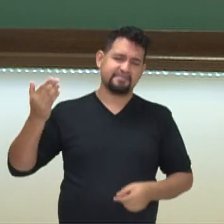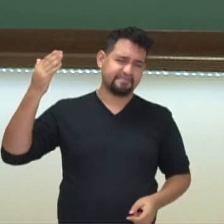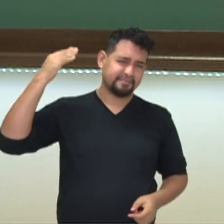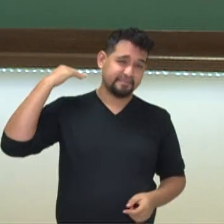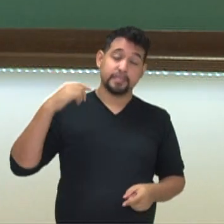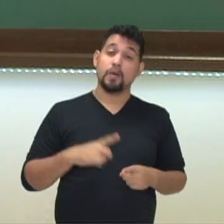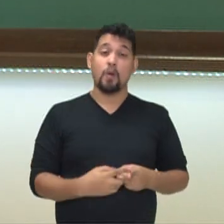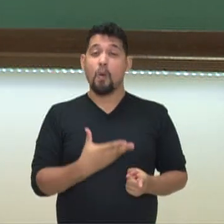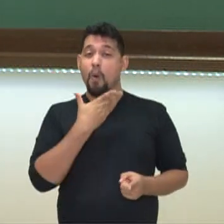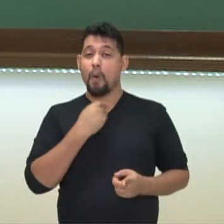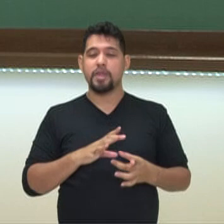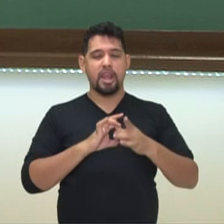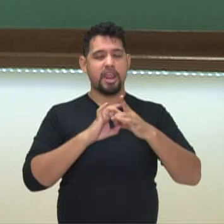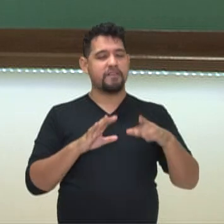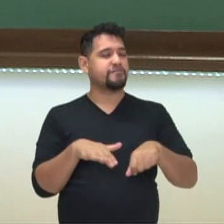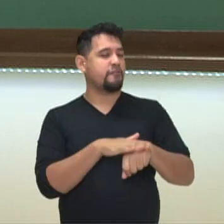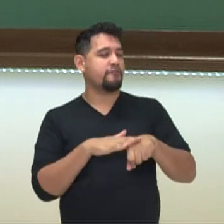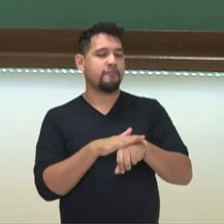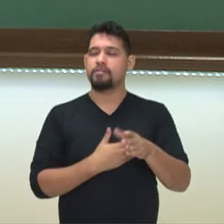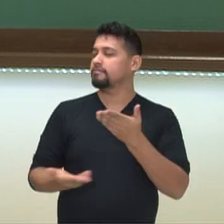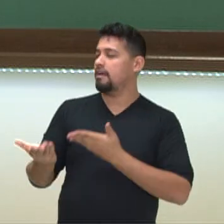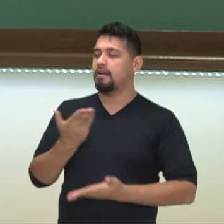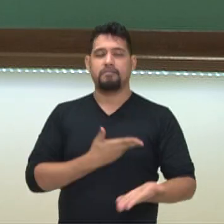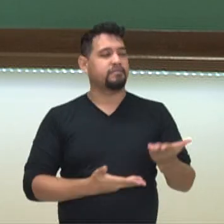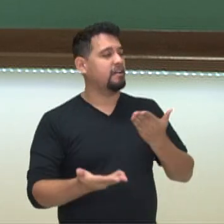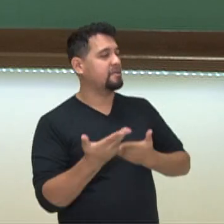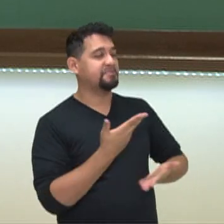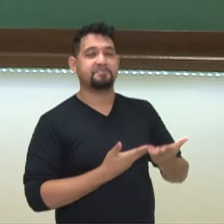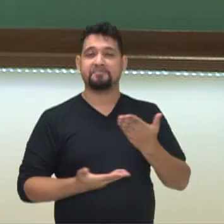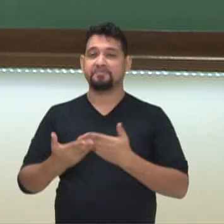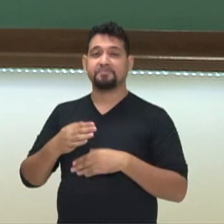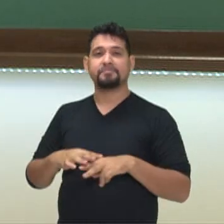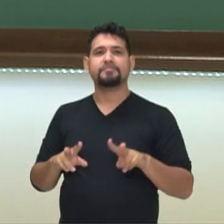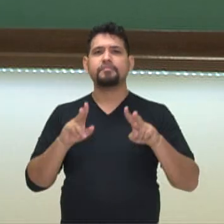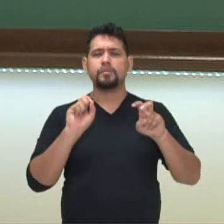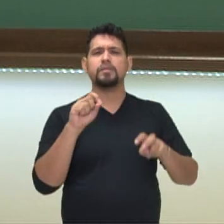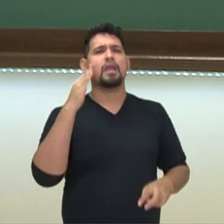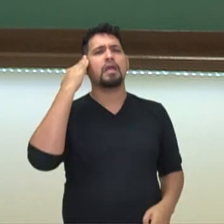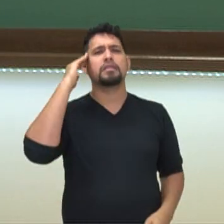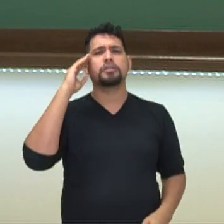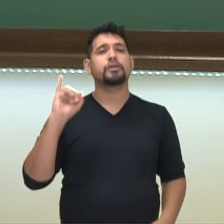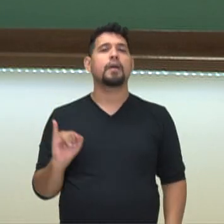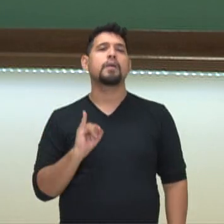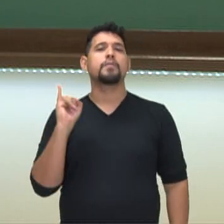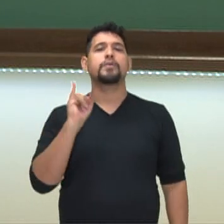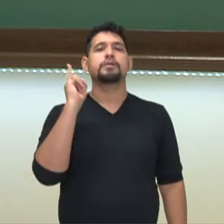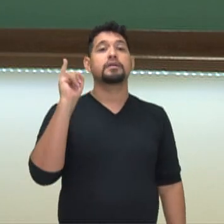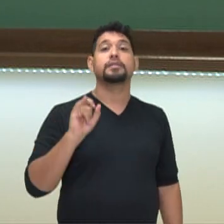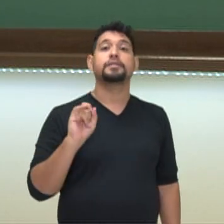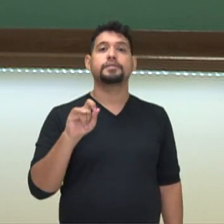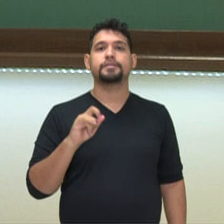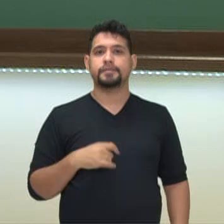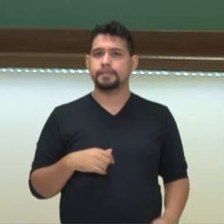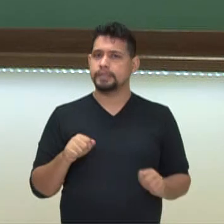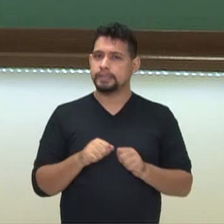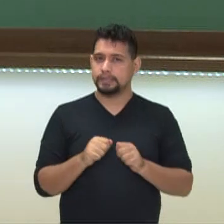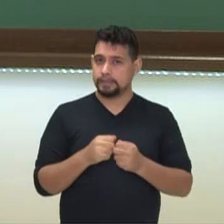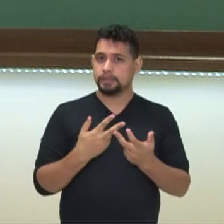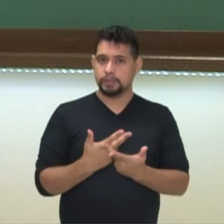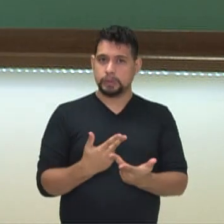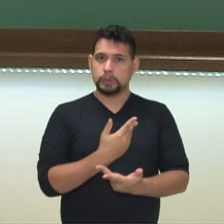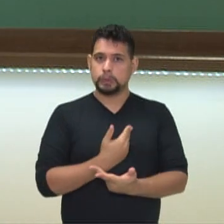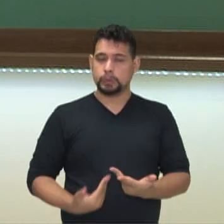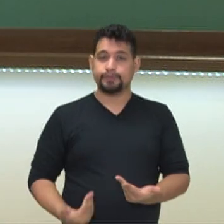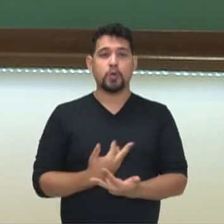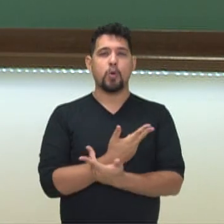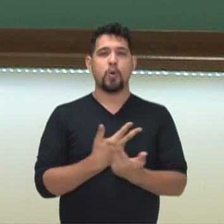onde os homens livres dialogavam, conversavam sobre o que entendiam que era importante para o reles publica, para a